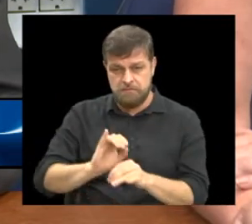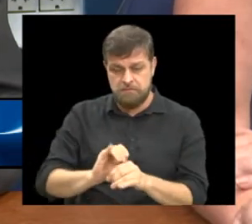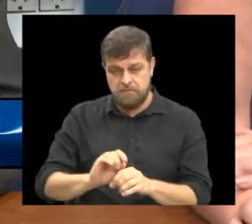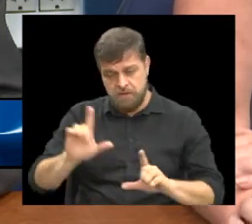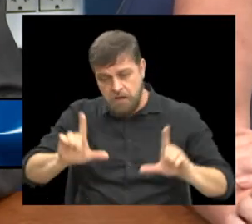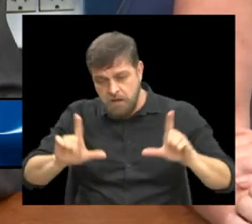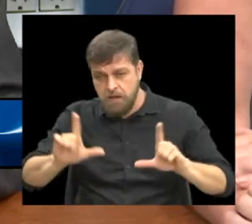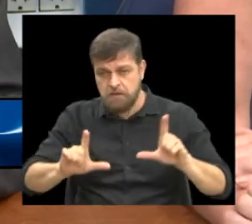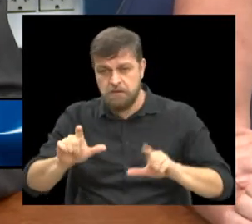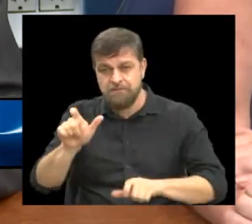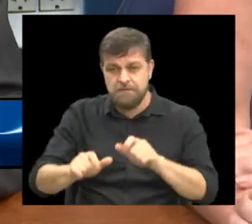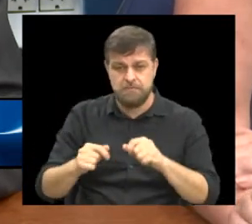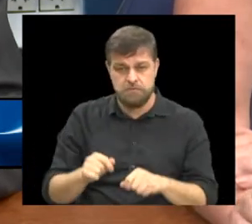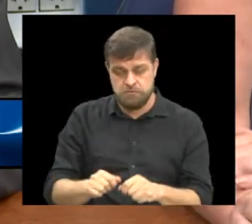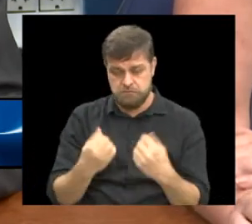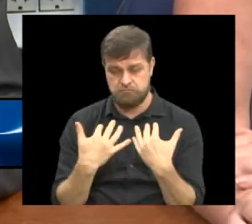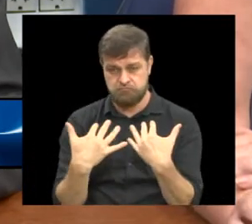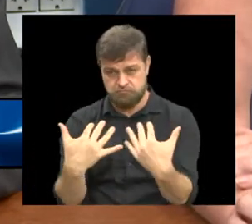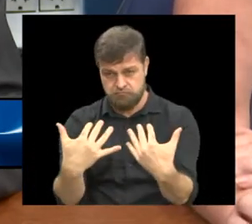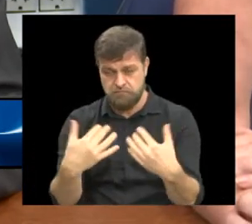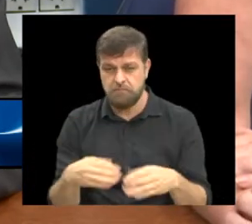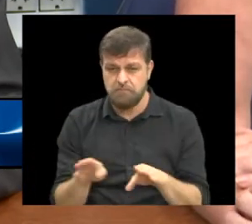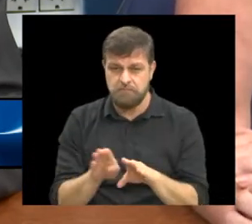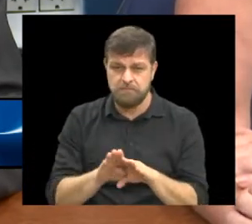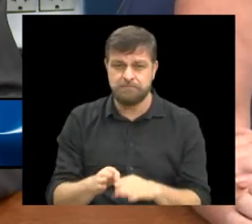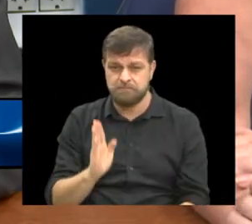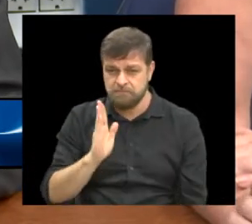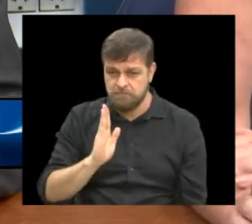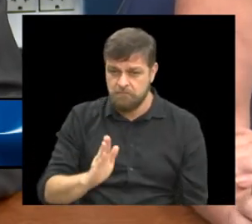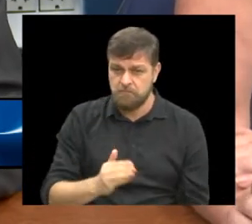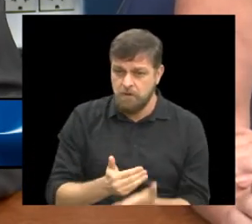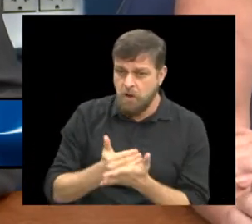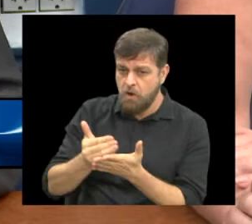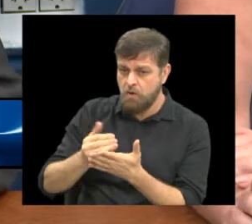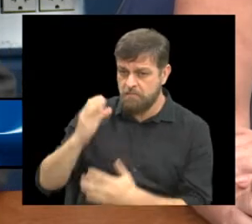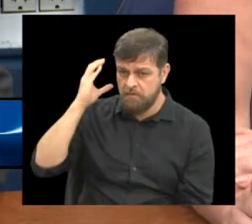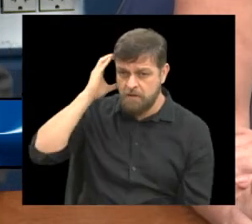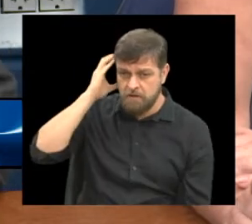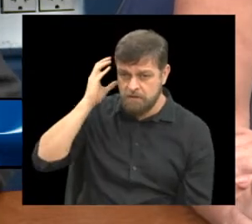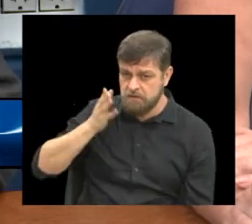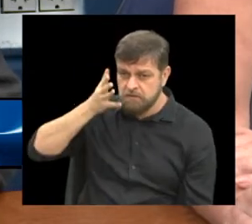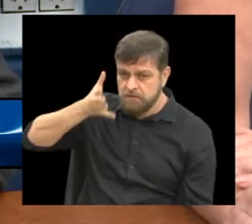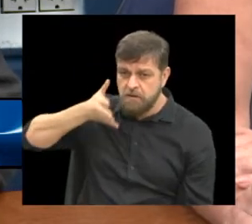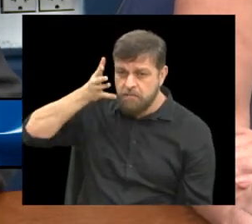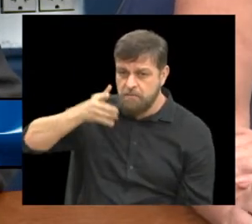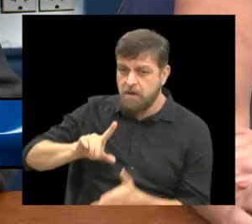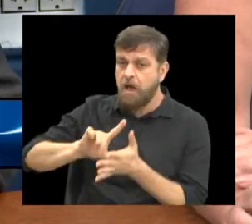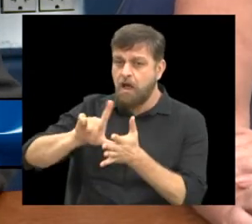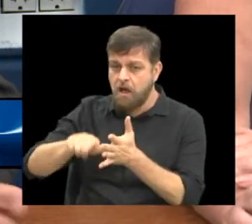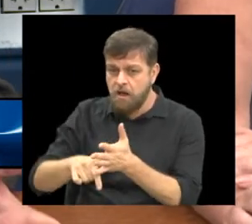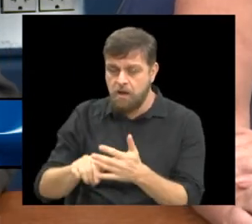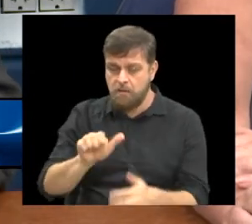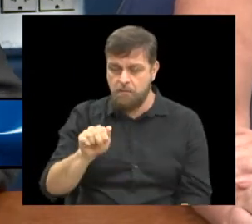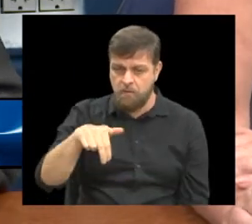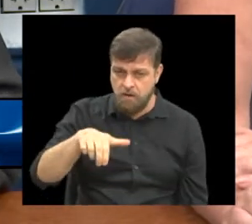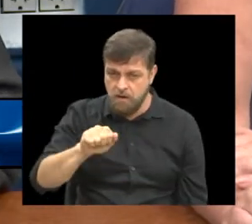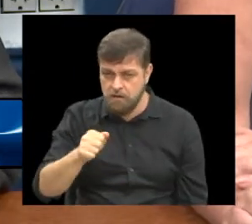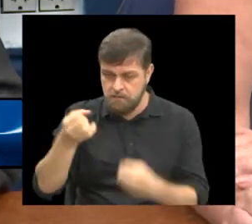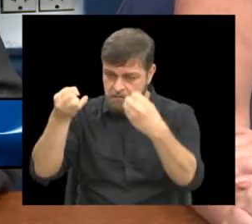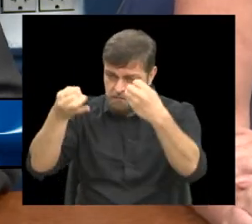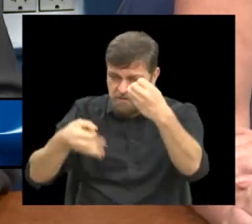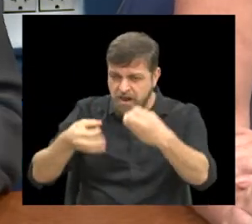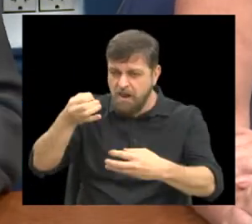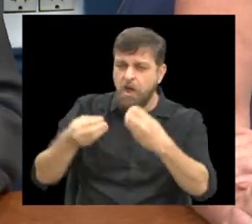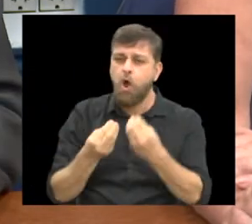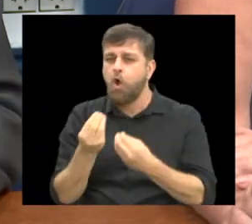TV Câmara. E já vou passar para a Cris, depois logo em seguida a Ana, para que elas possam nos